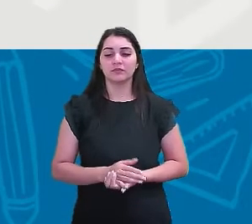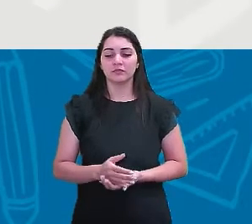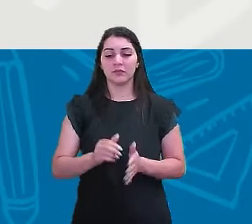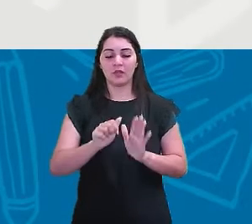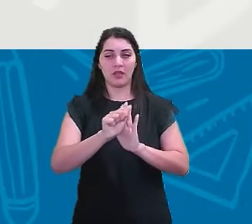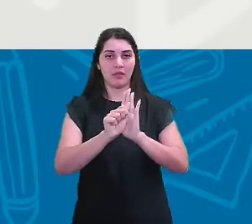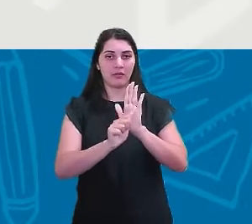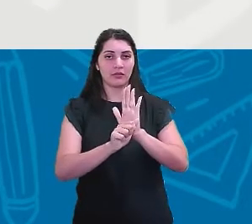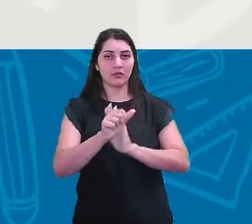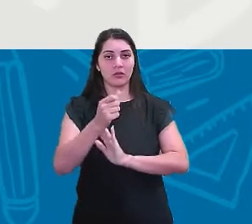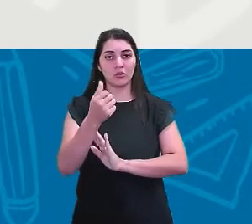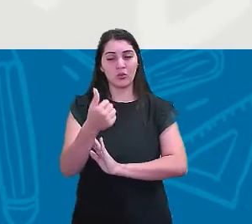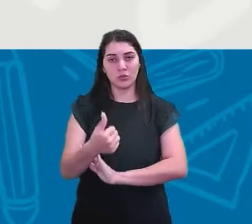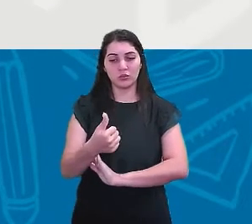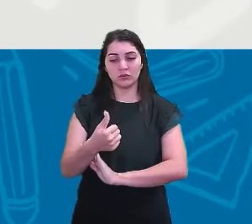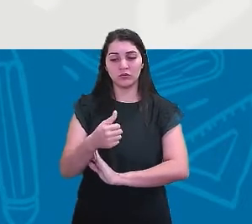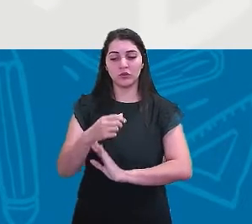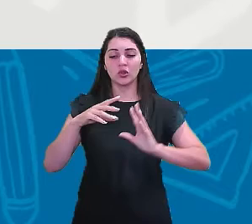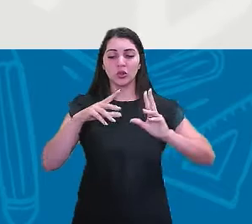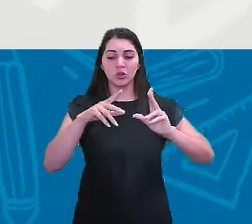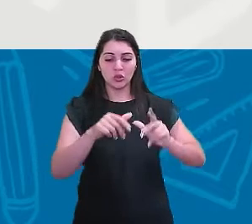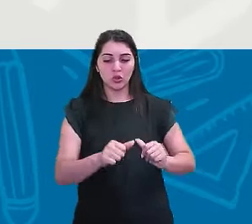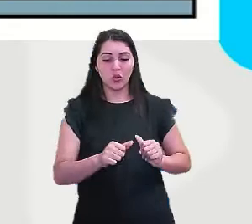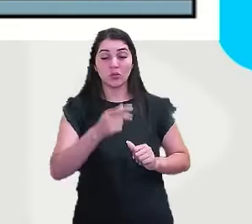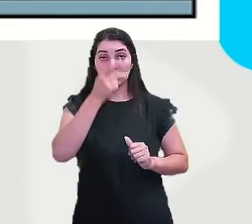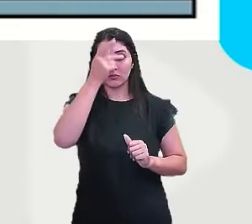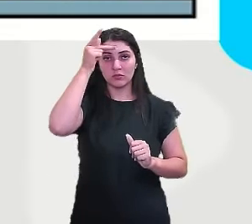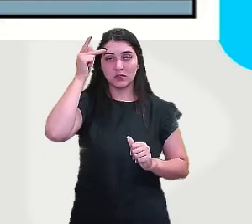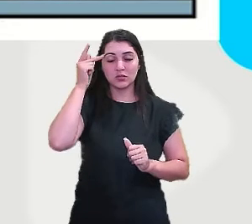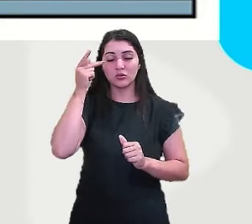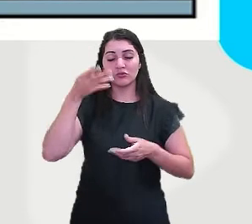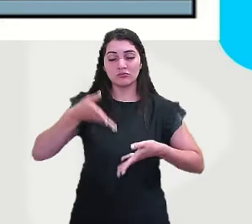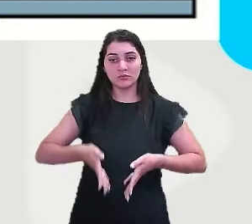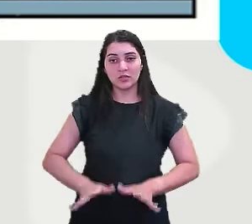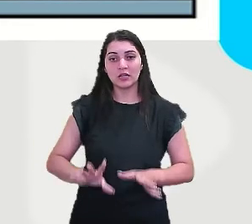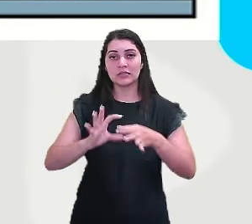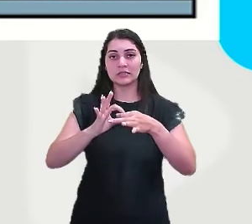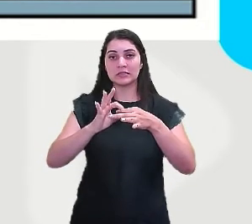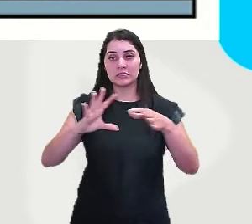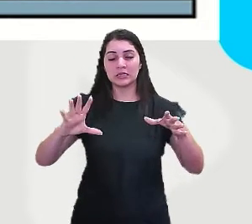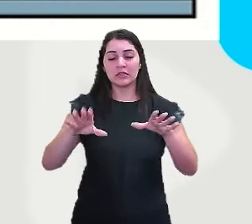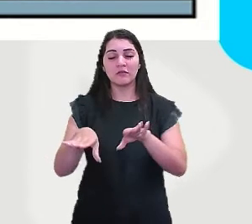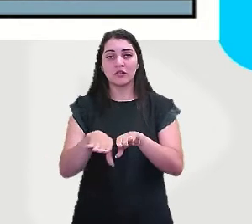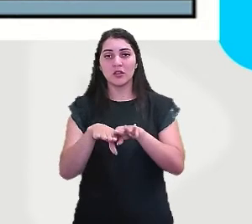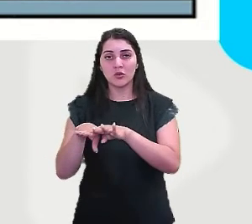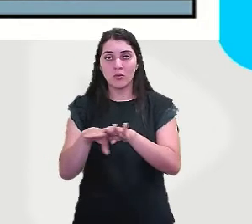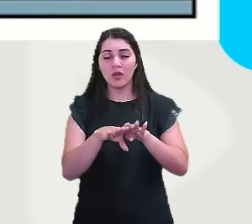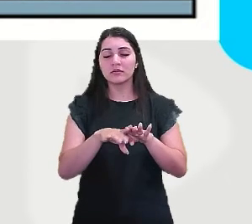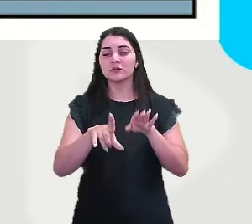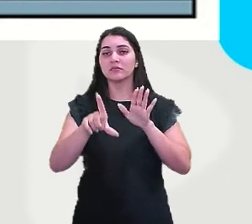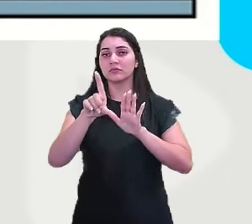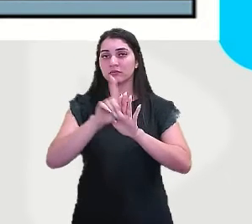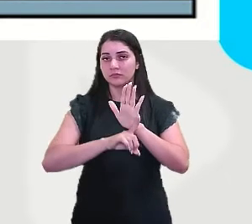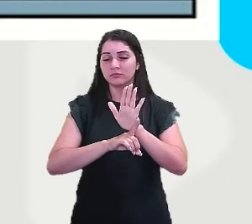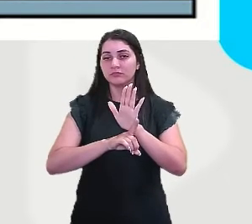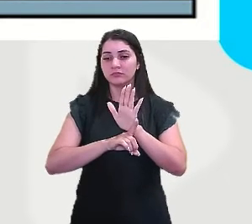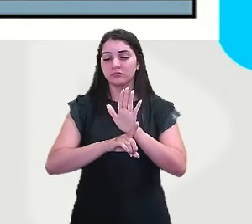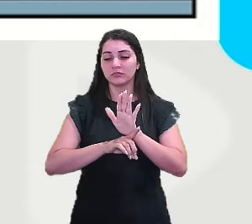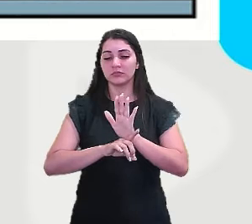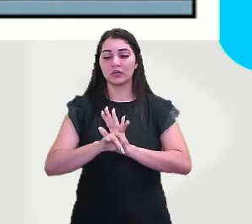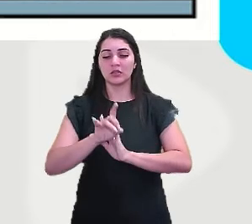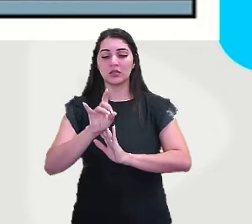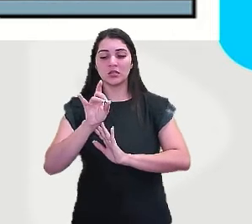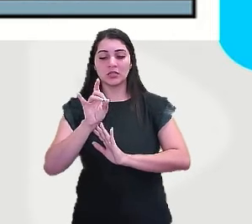Artigo 1. Todas as pessoas nascem livres e iguais em dignidade e direitos.